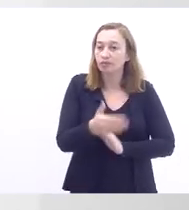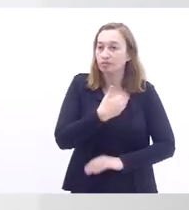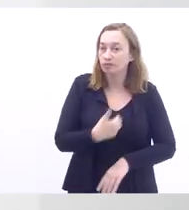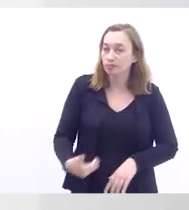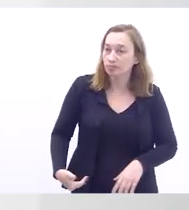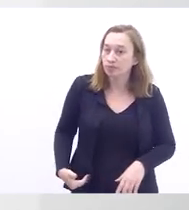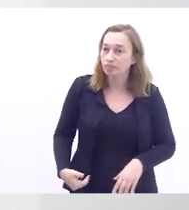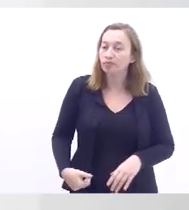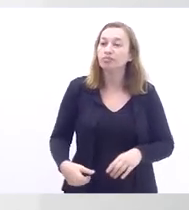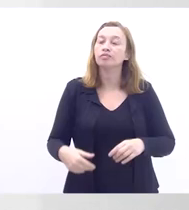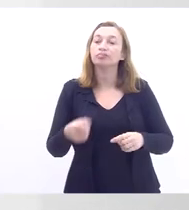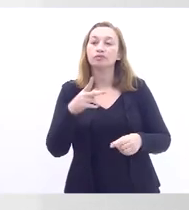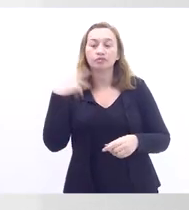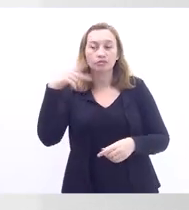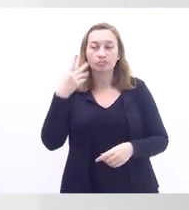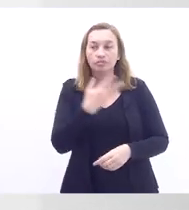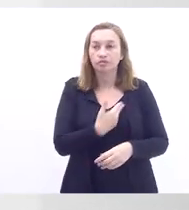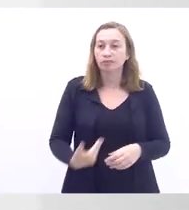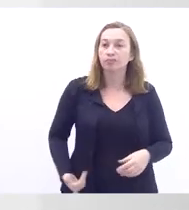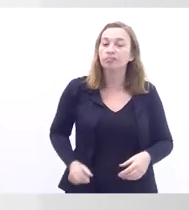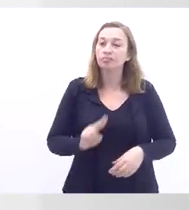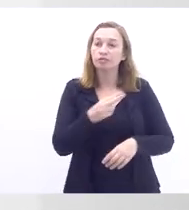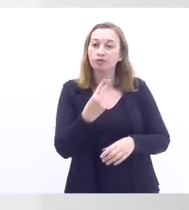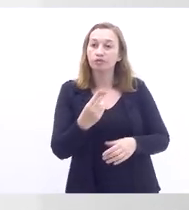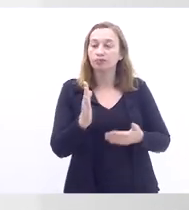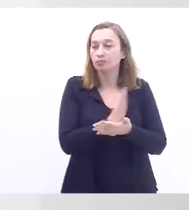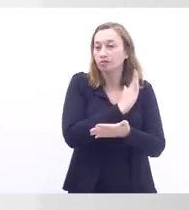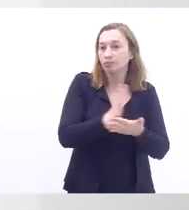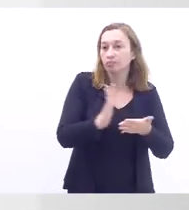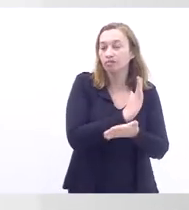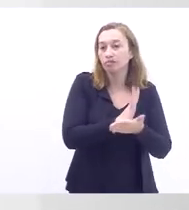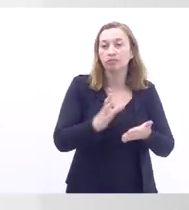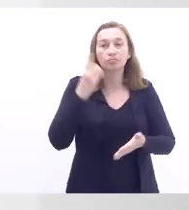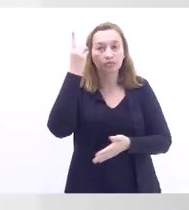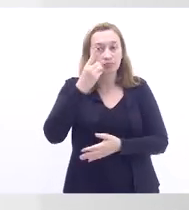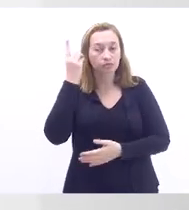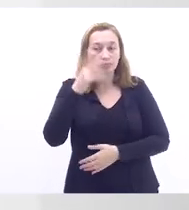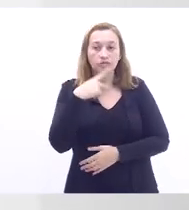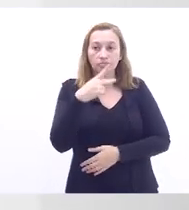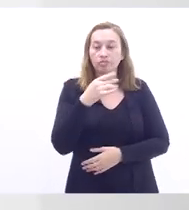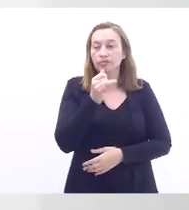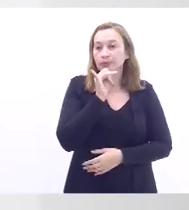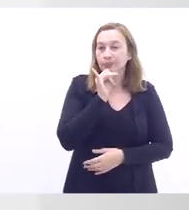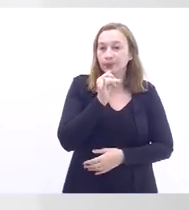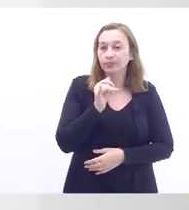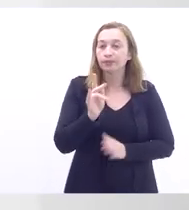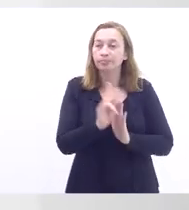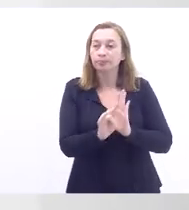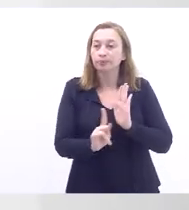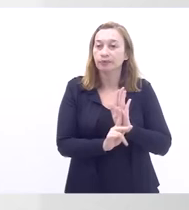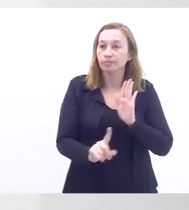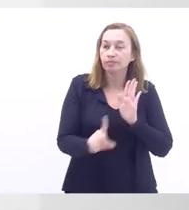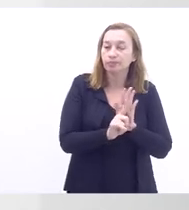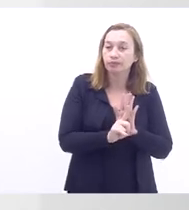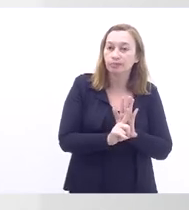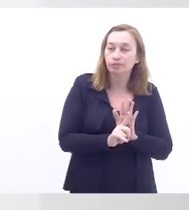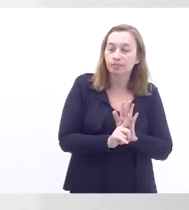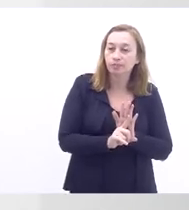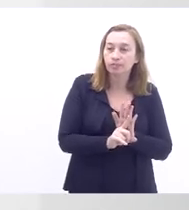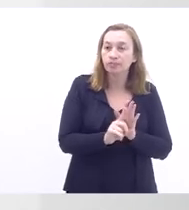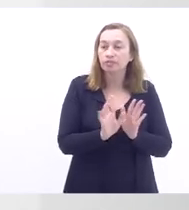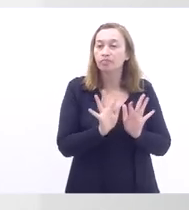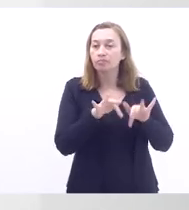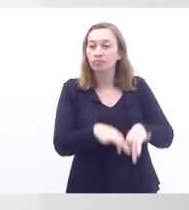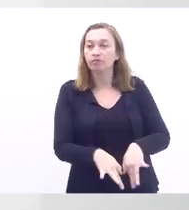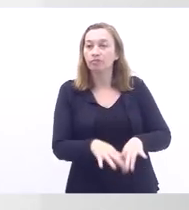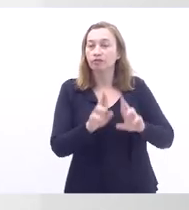e de políticas públicas ou seja projeto de lei de alguns deputados e o menciona por exemplo o projeto de lei que visa ao fim